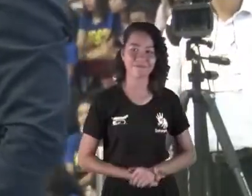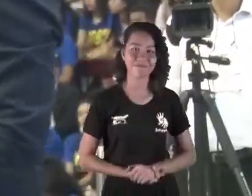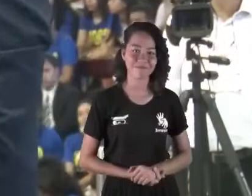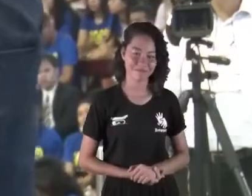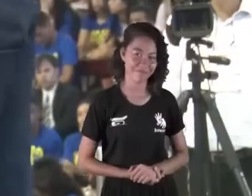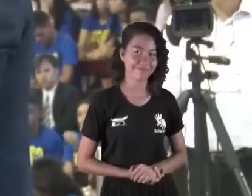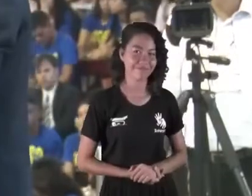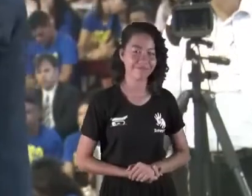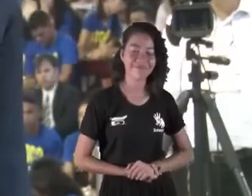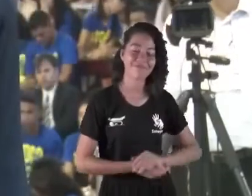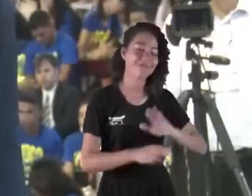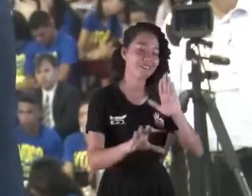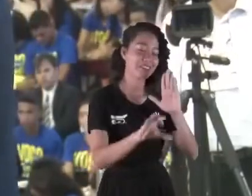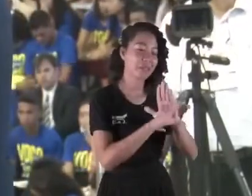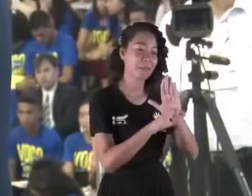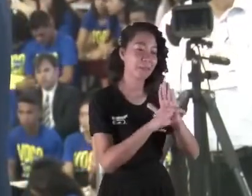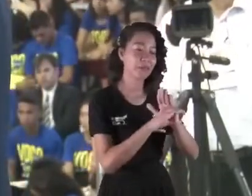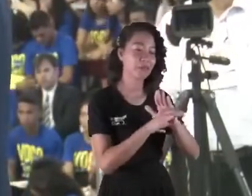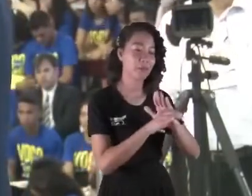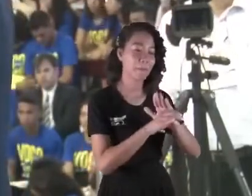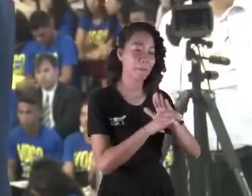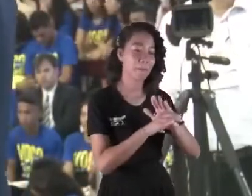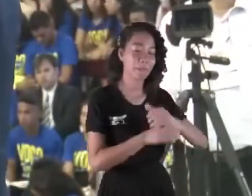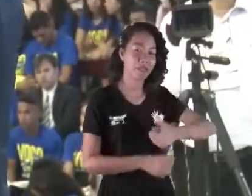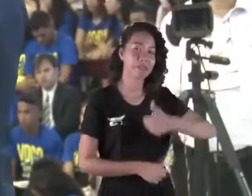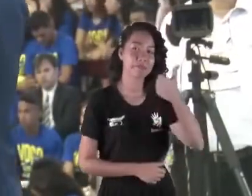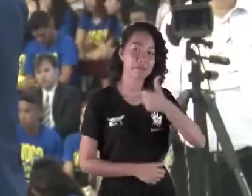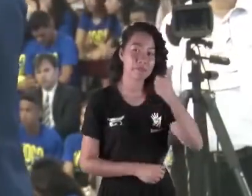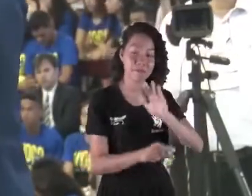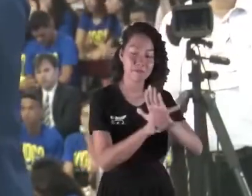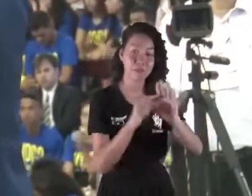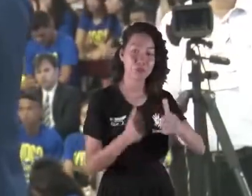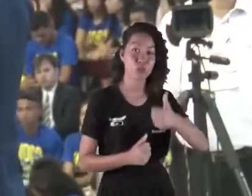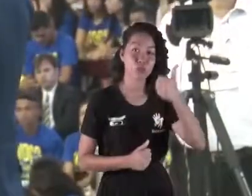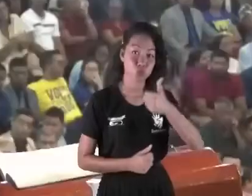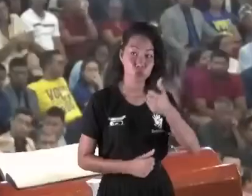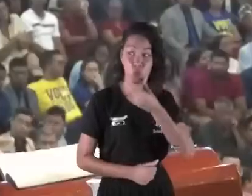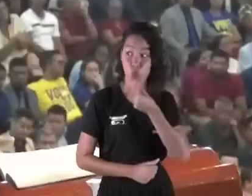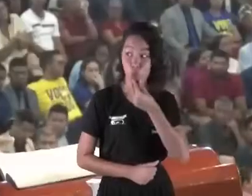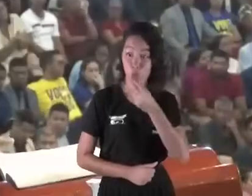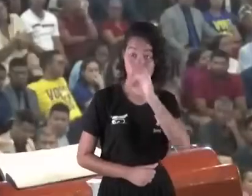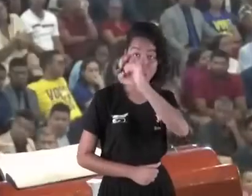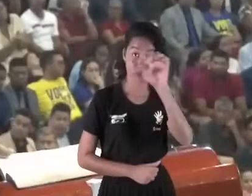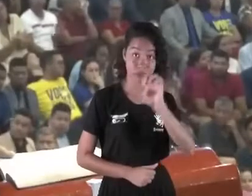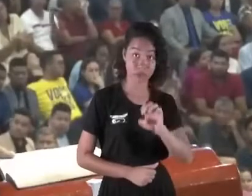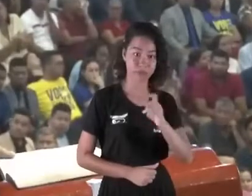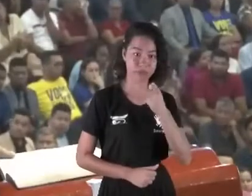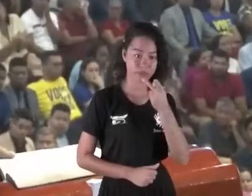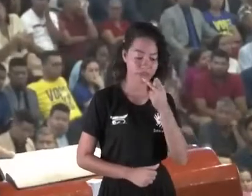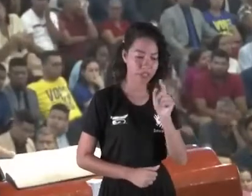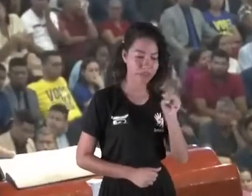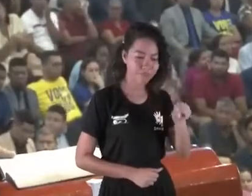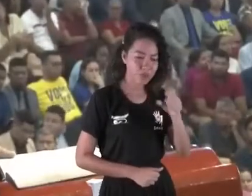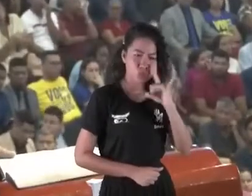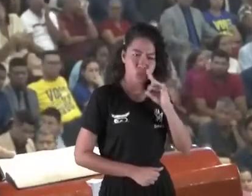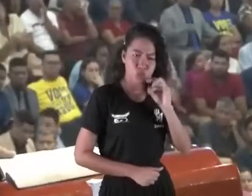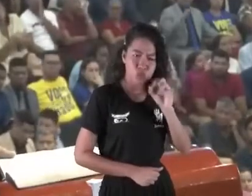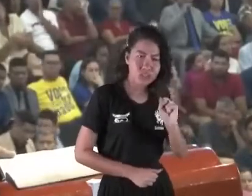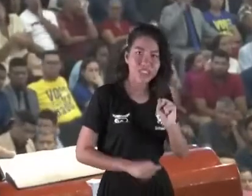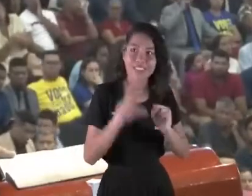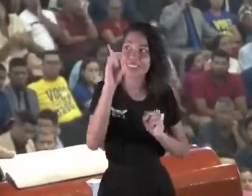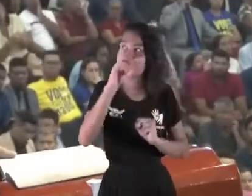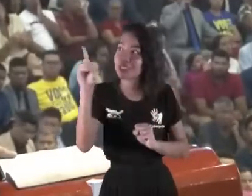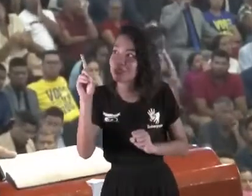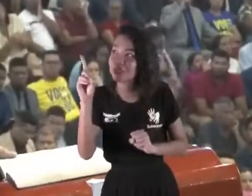No capítulo 1, verso 1, Ezequiel vai dizer quando Deus o